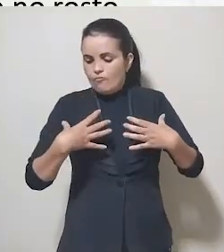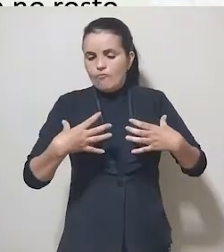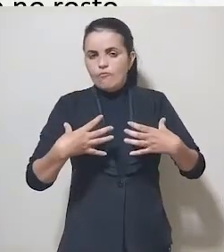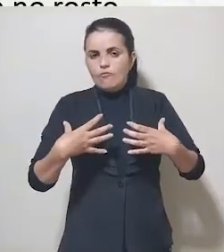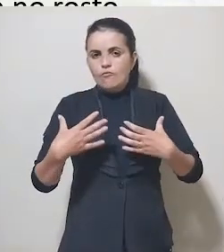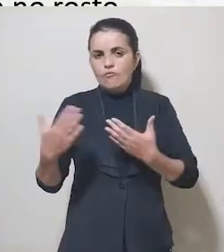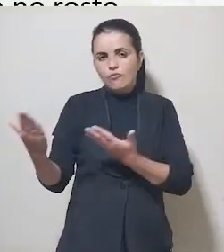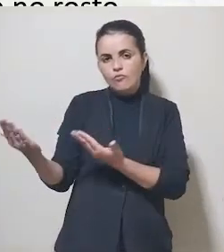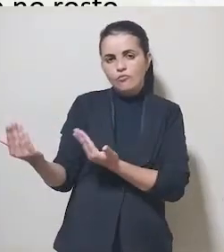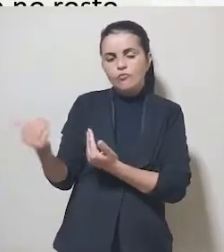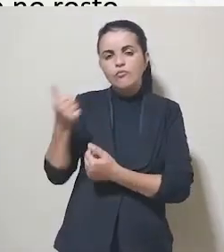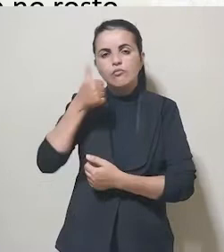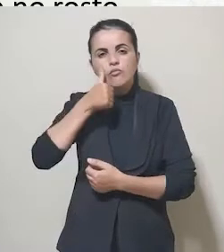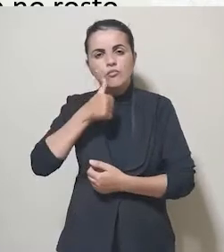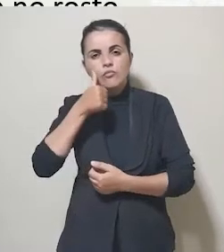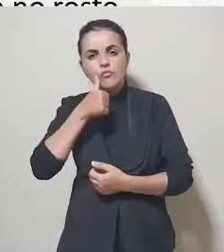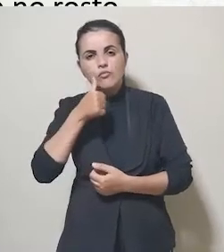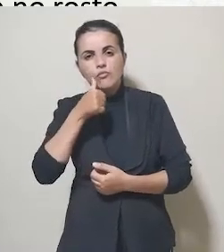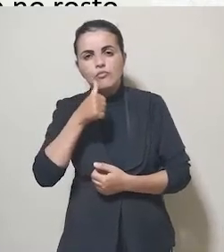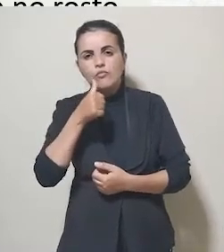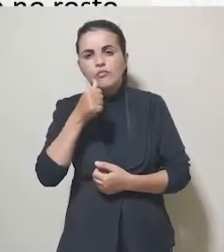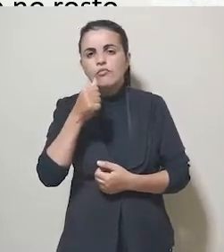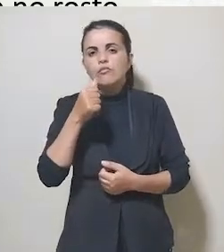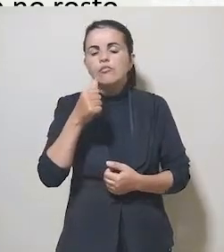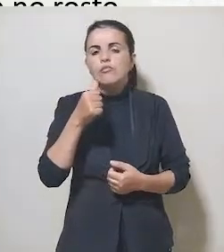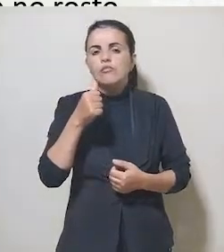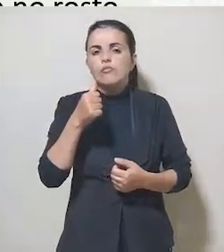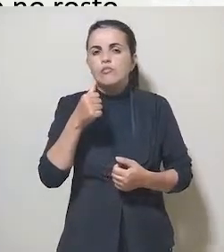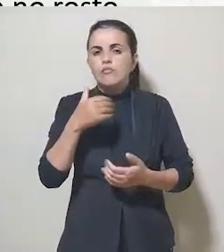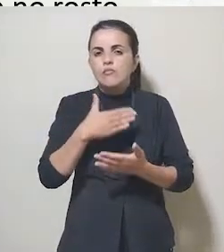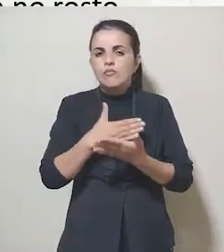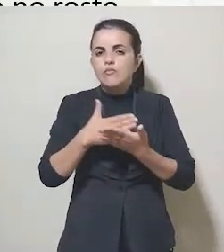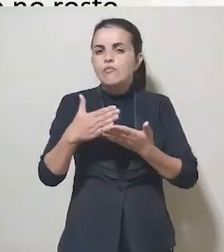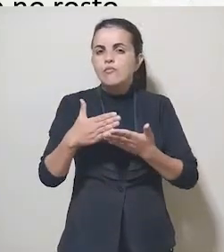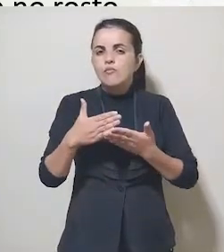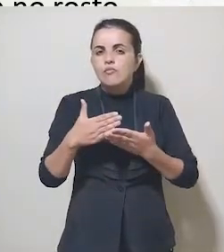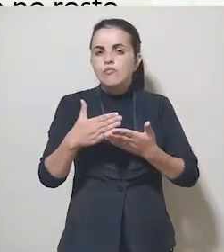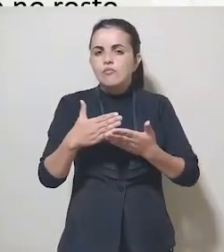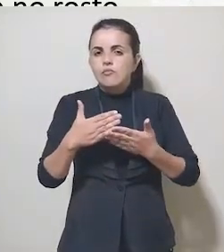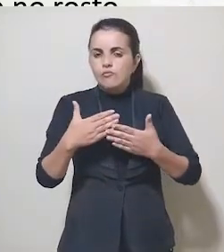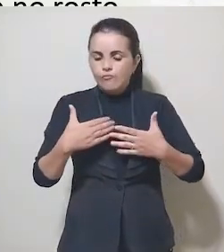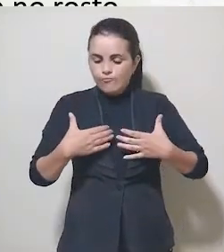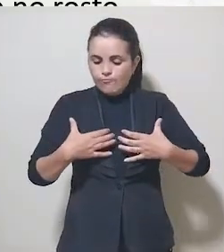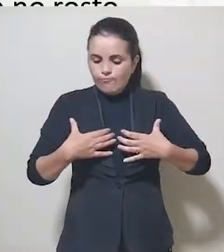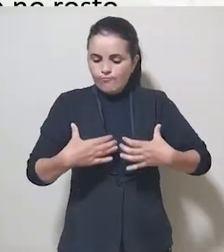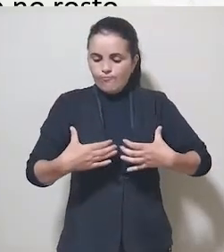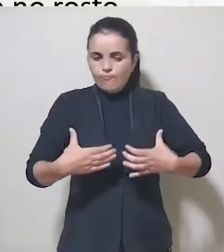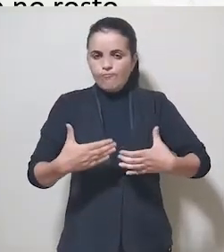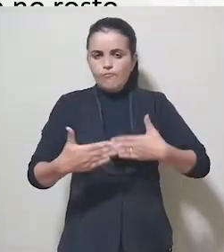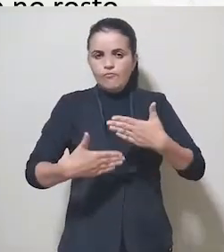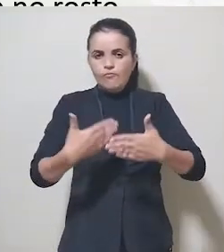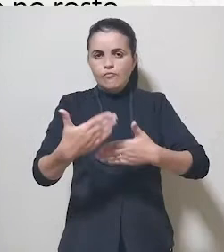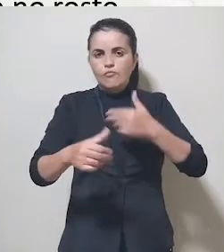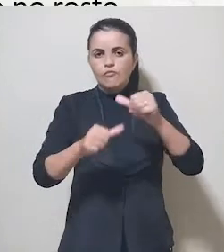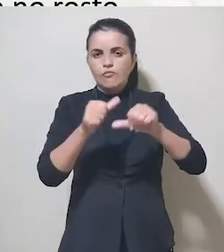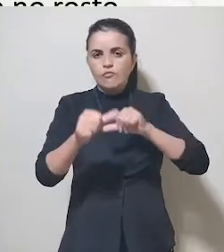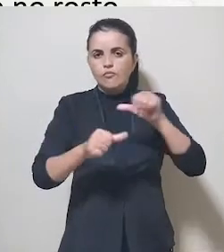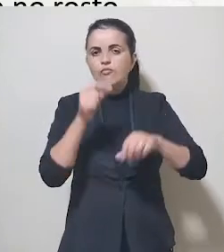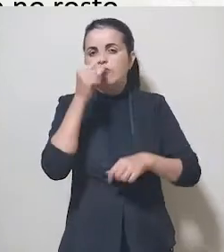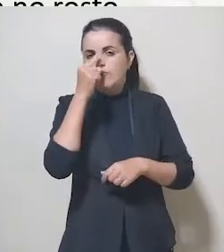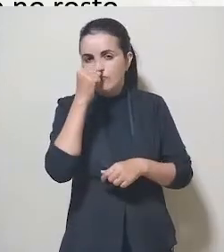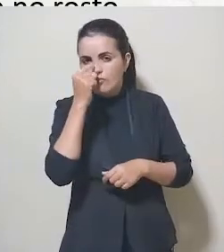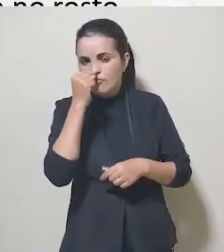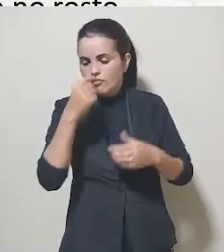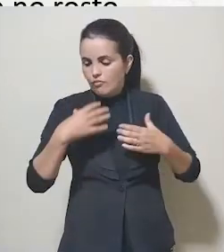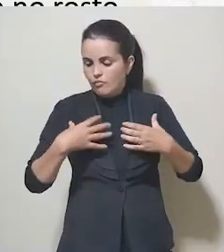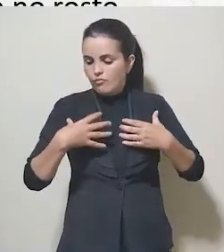adolescente, o jovem, ele começa a entrar na puberdade, eles apresentam algumas características. Então, no caso das meninas, vem o